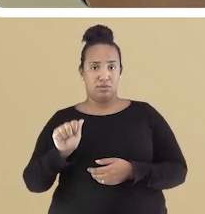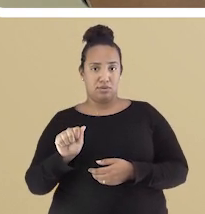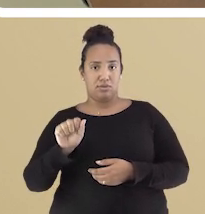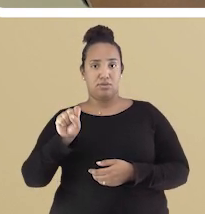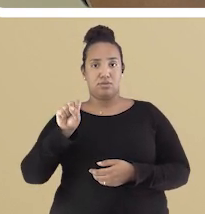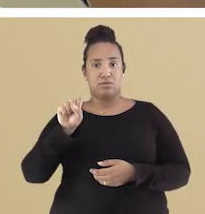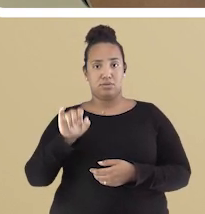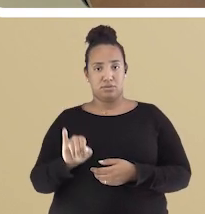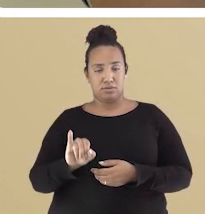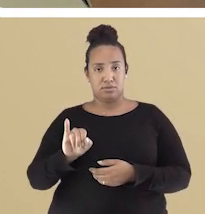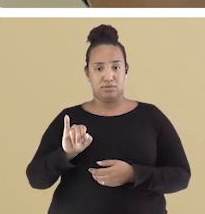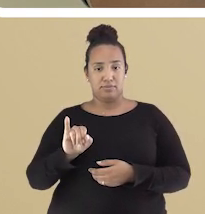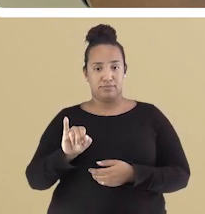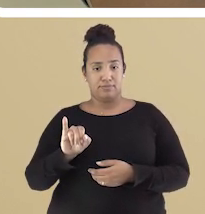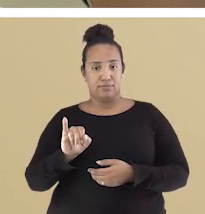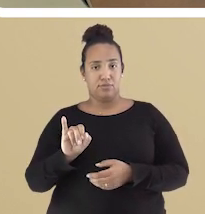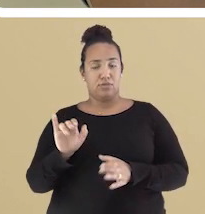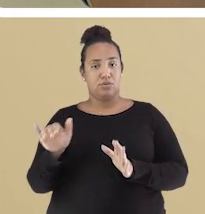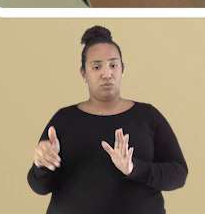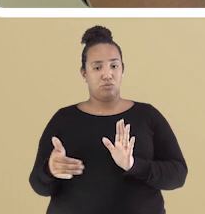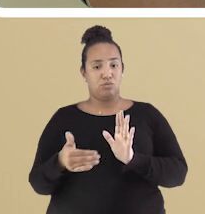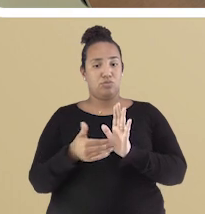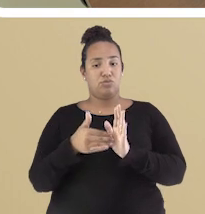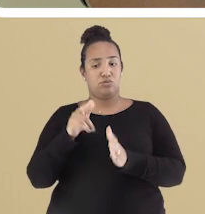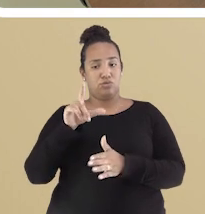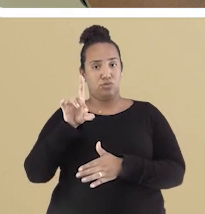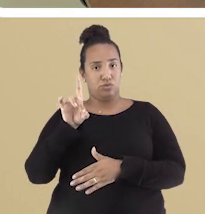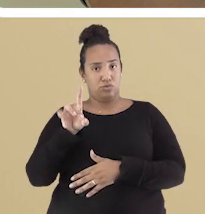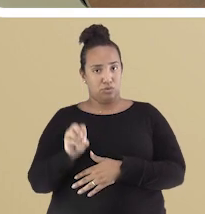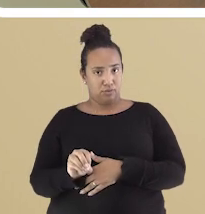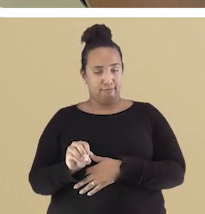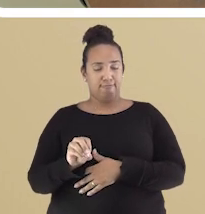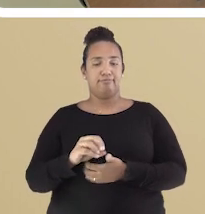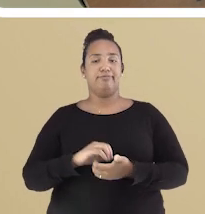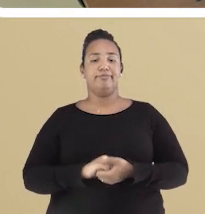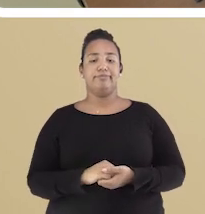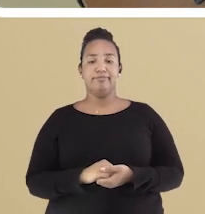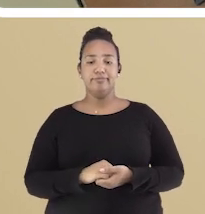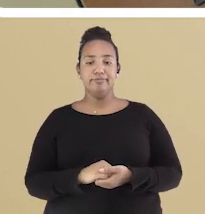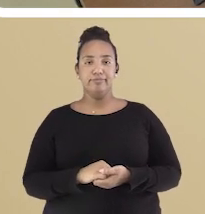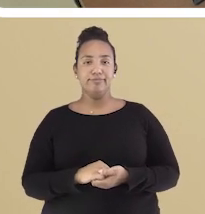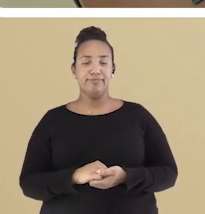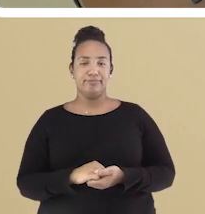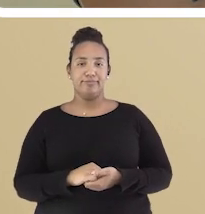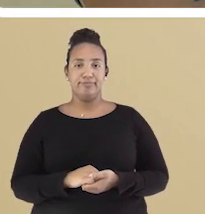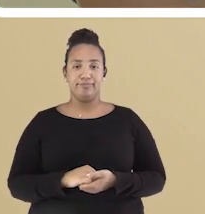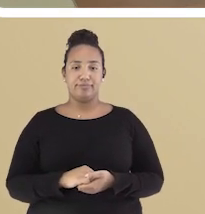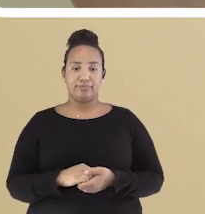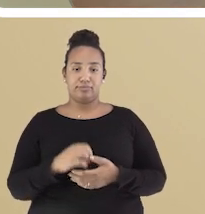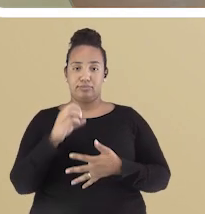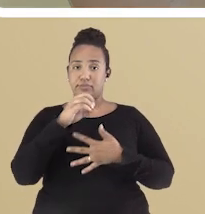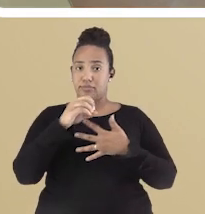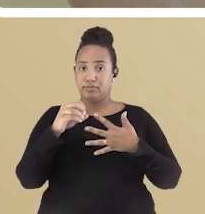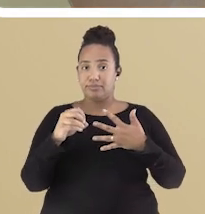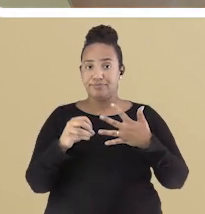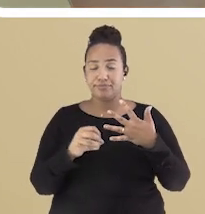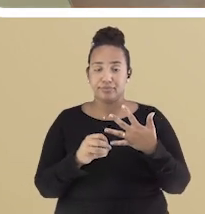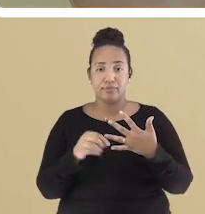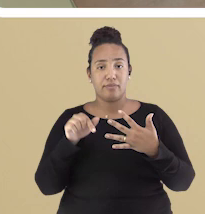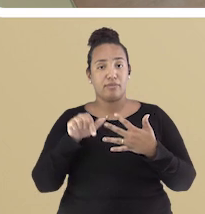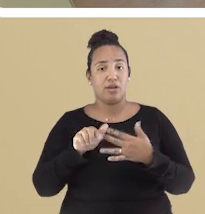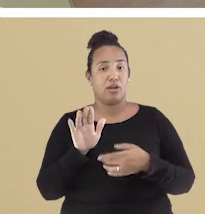sol lá si e no final acaba começando tudo de novo essas notas